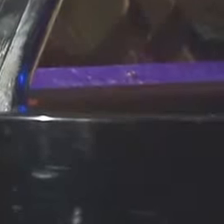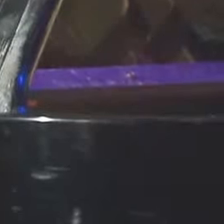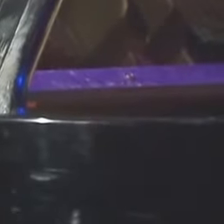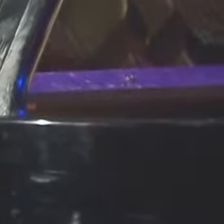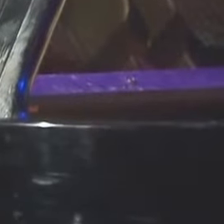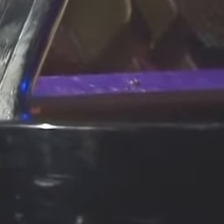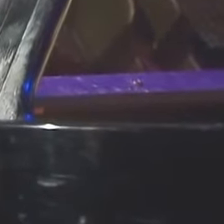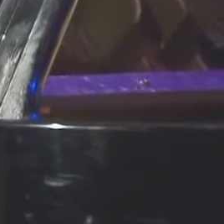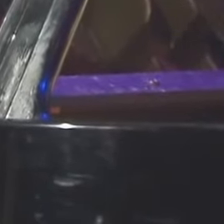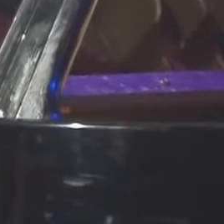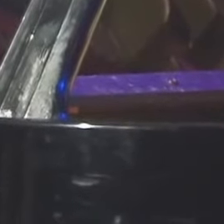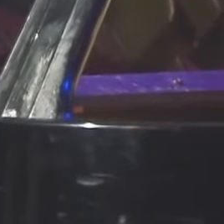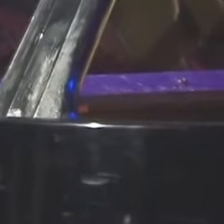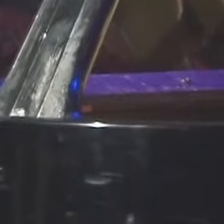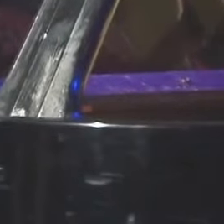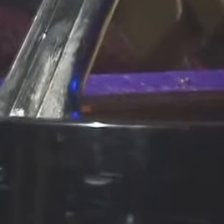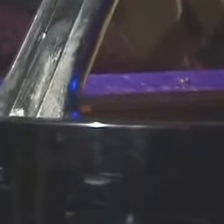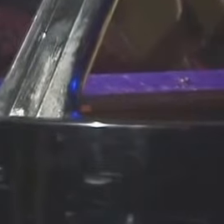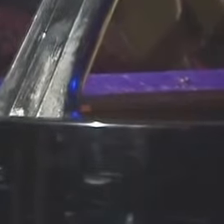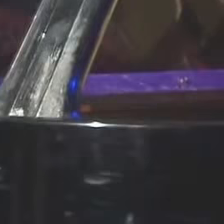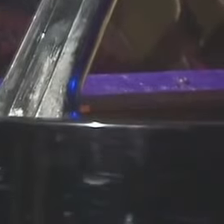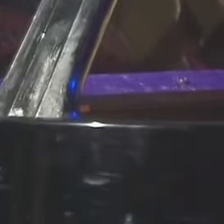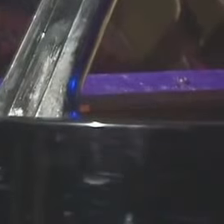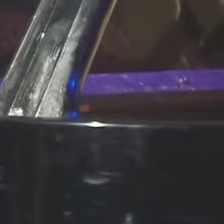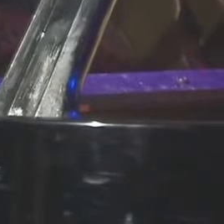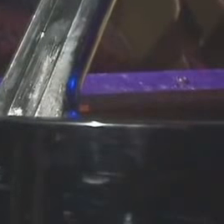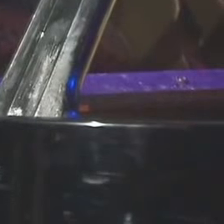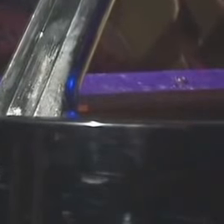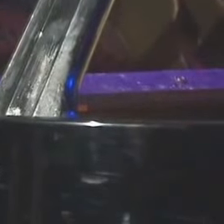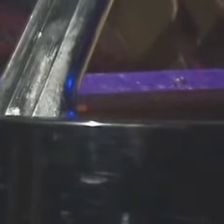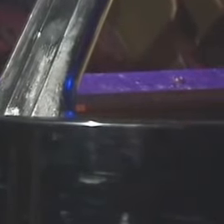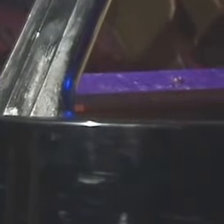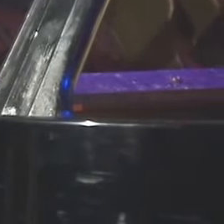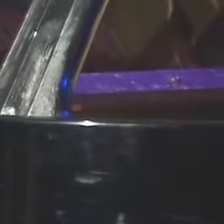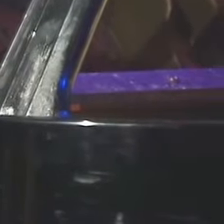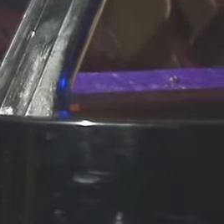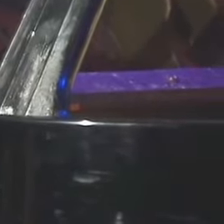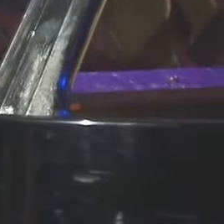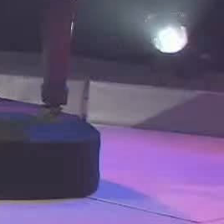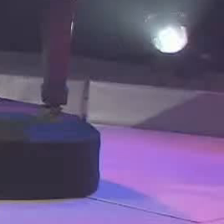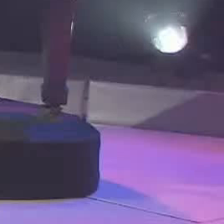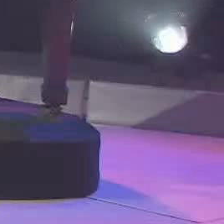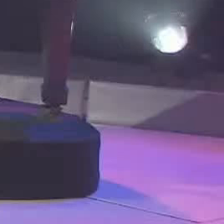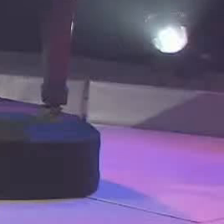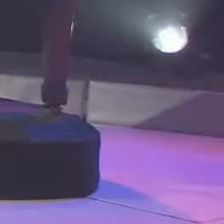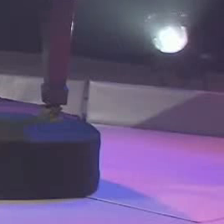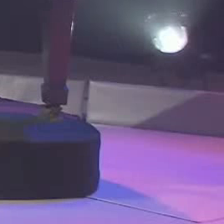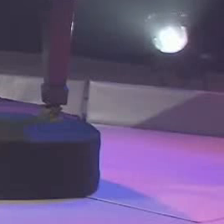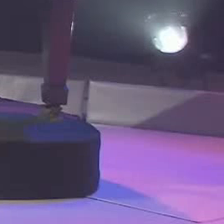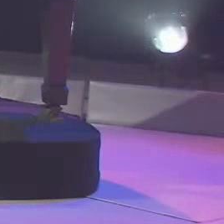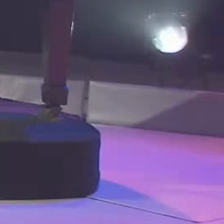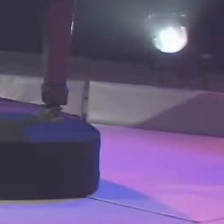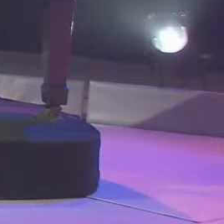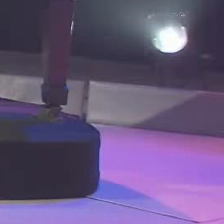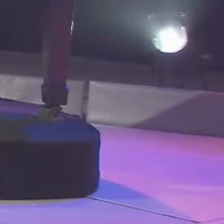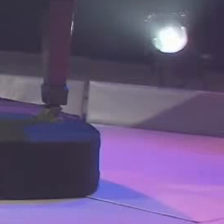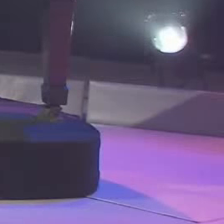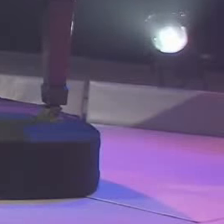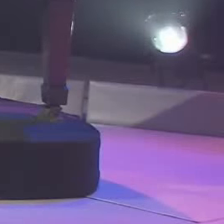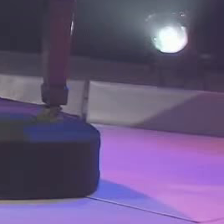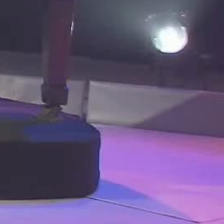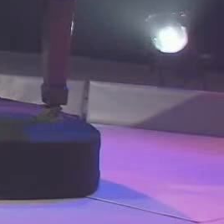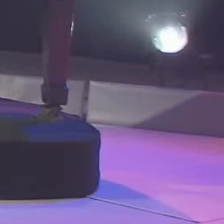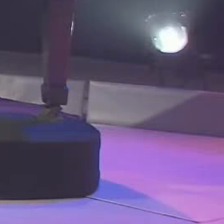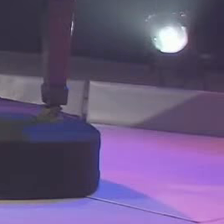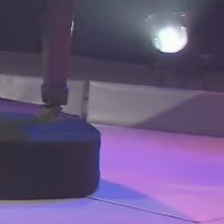Adoro estudar piano, mas às vezes, não sei, às vezes,